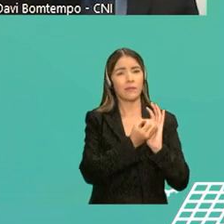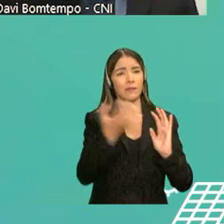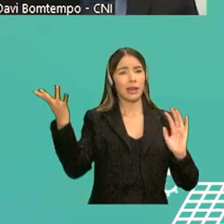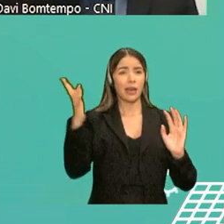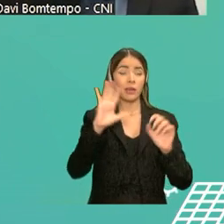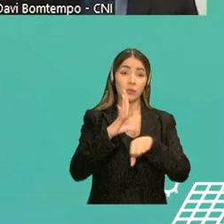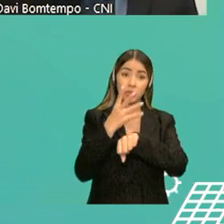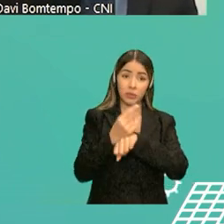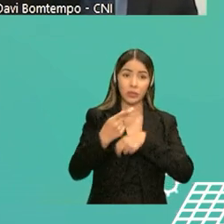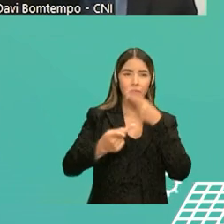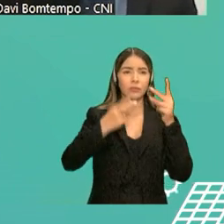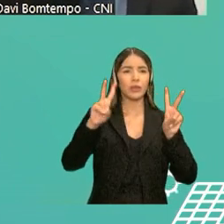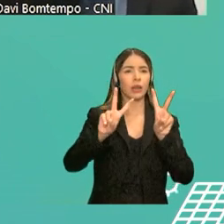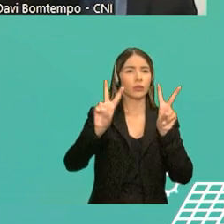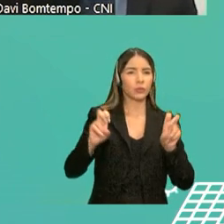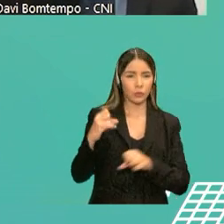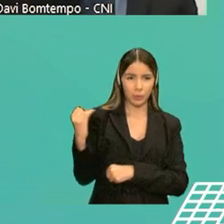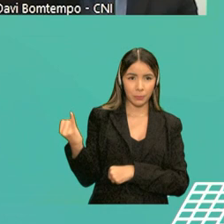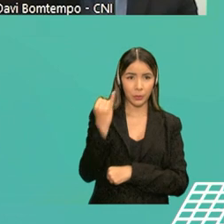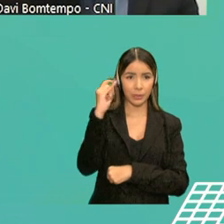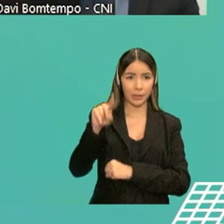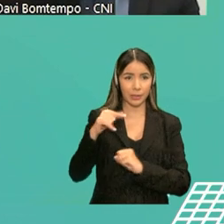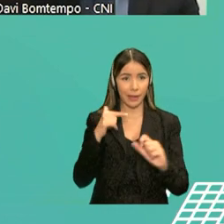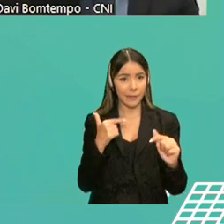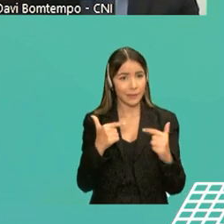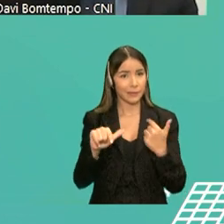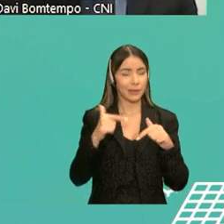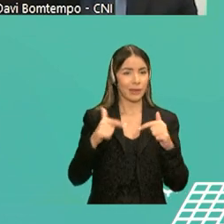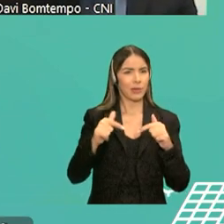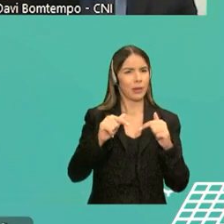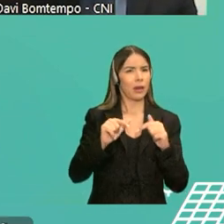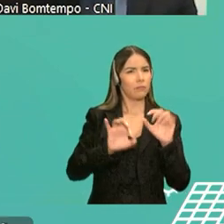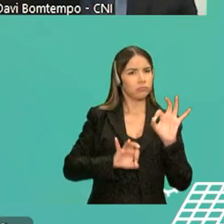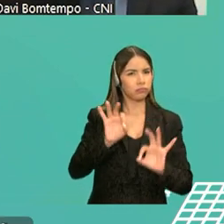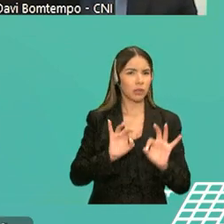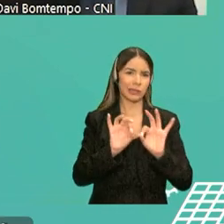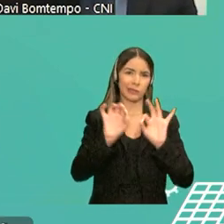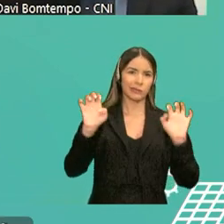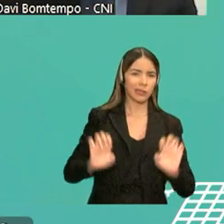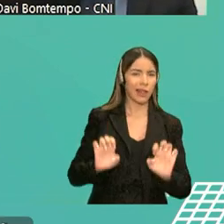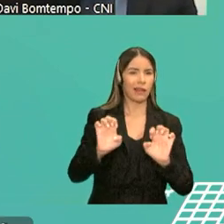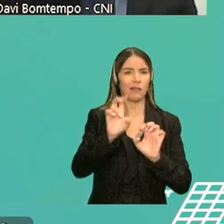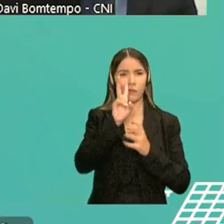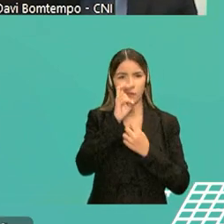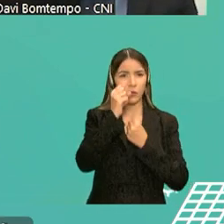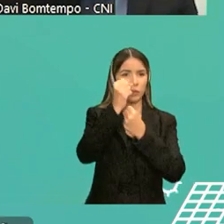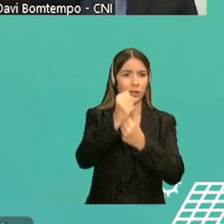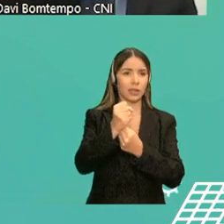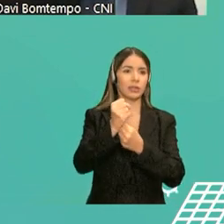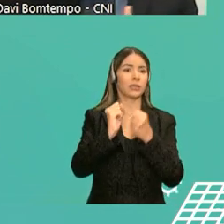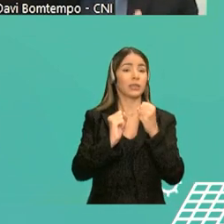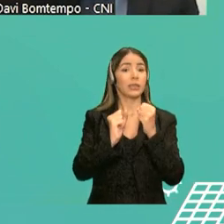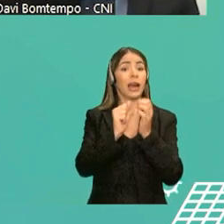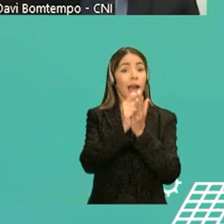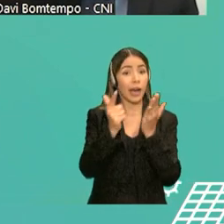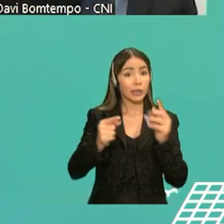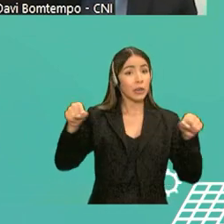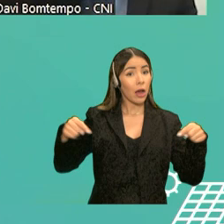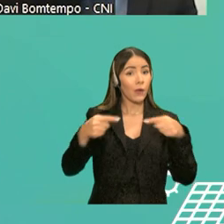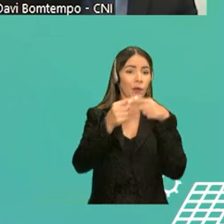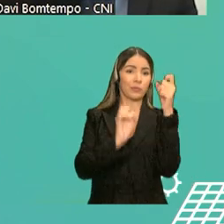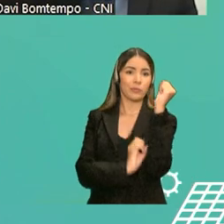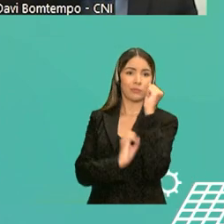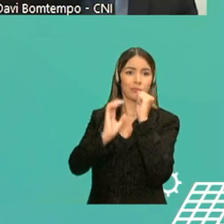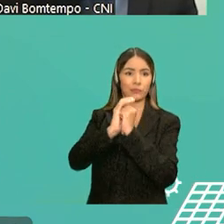a importância, né, de se trabalhar de forma estruturada e fortalecida a agenda de sustentabilidade. Primeiramente, o Green